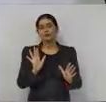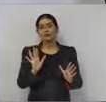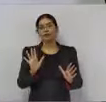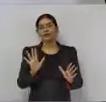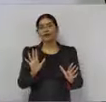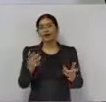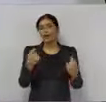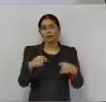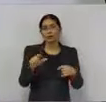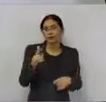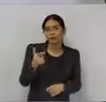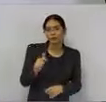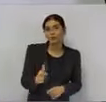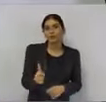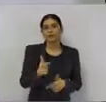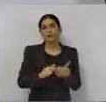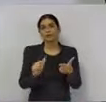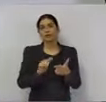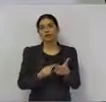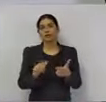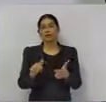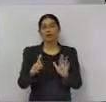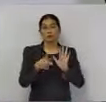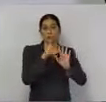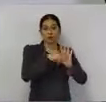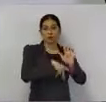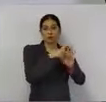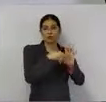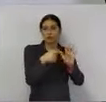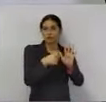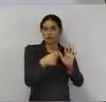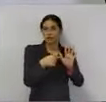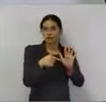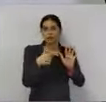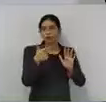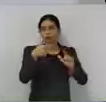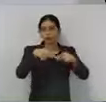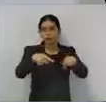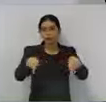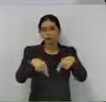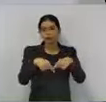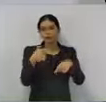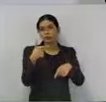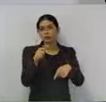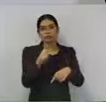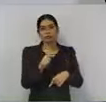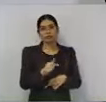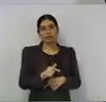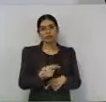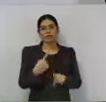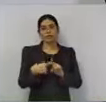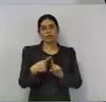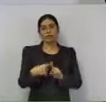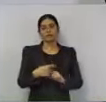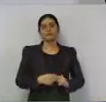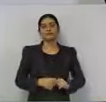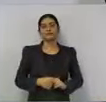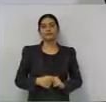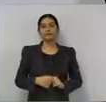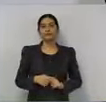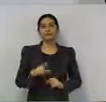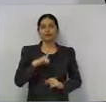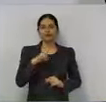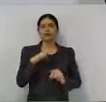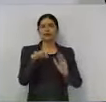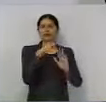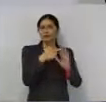construída no projeto previsto, no alinhamento, e vai ser executada dentro das normas, dentro do que o